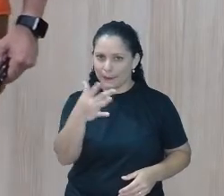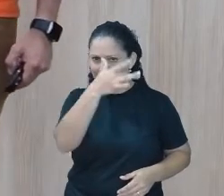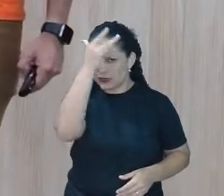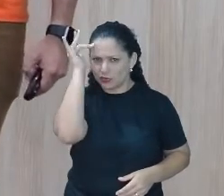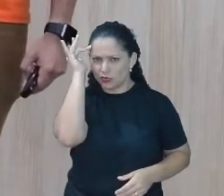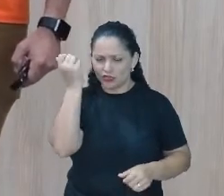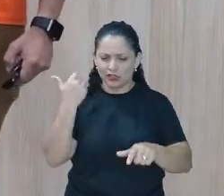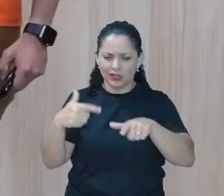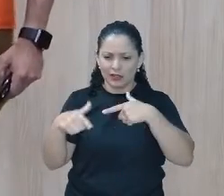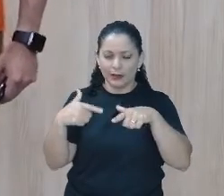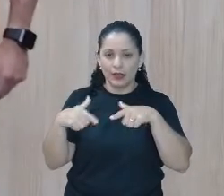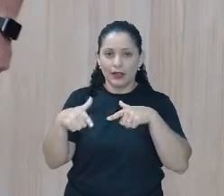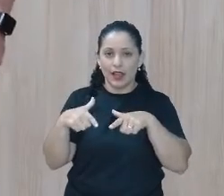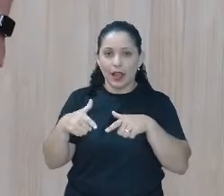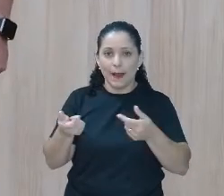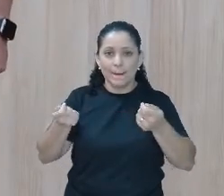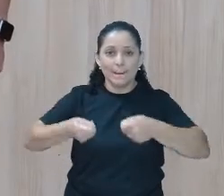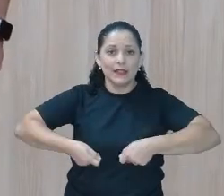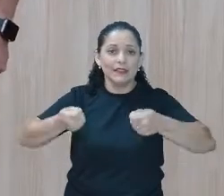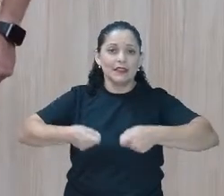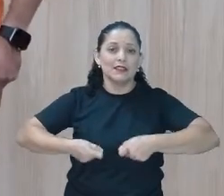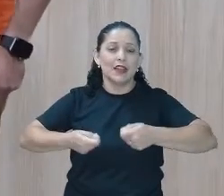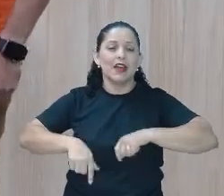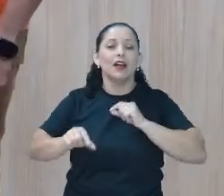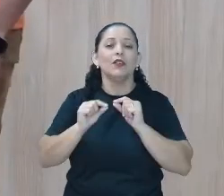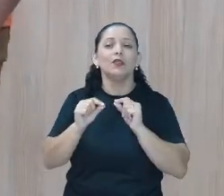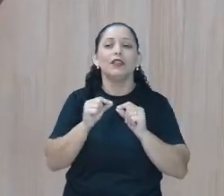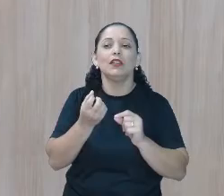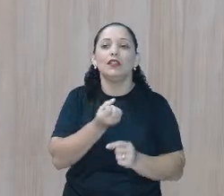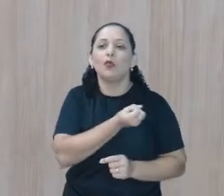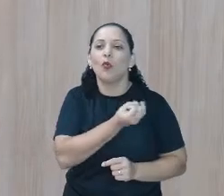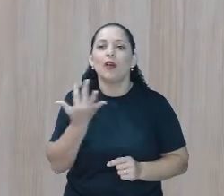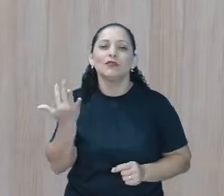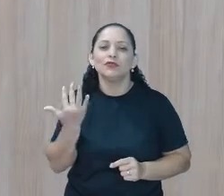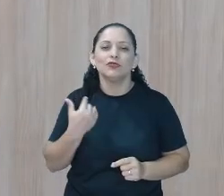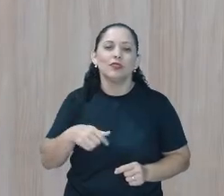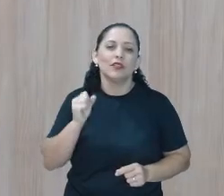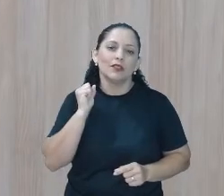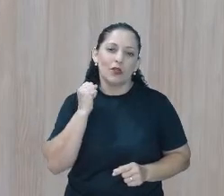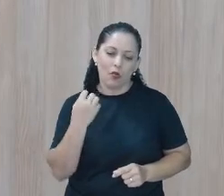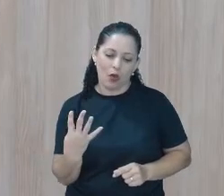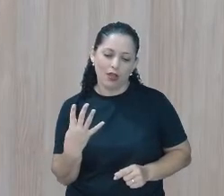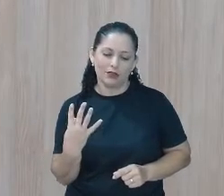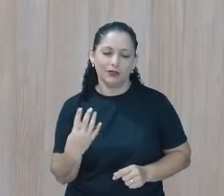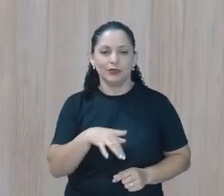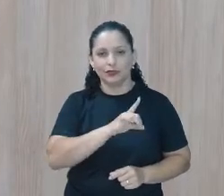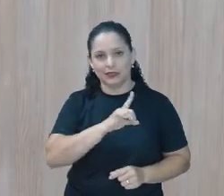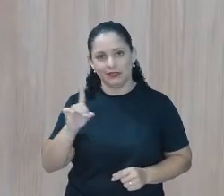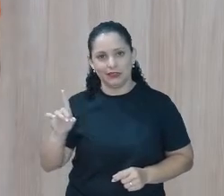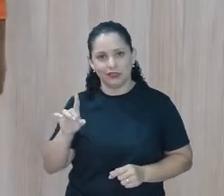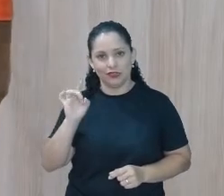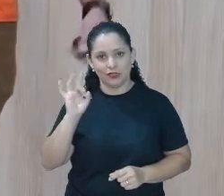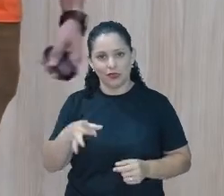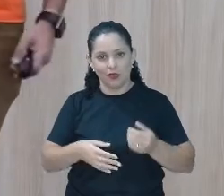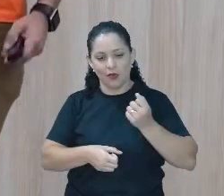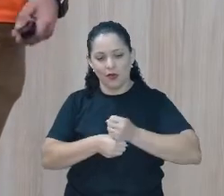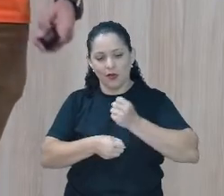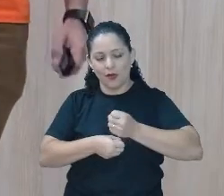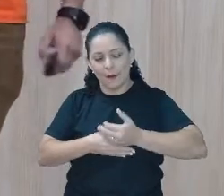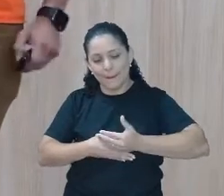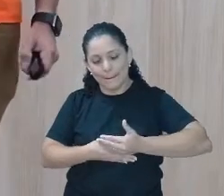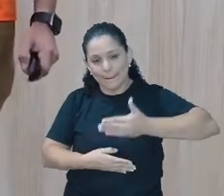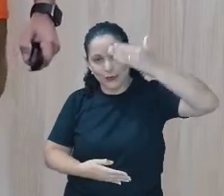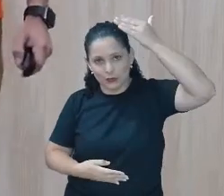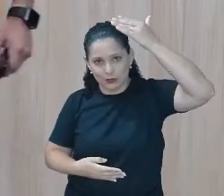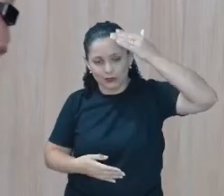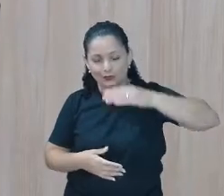trabalhar, eu vou precisar ainda assim de menos dias. Então, eu vou precisar de 4 dias aí para construir